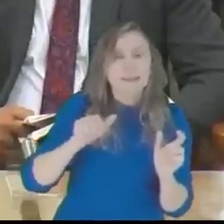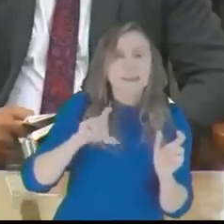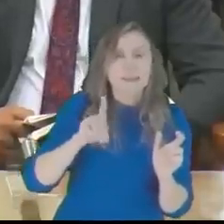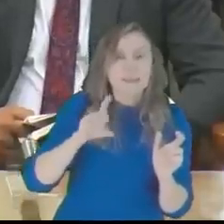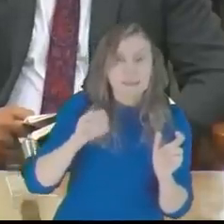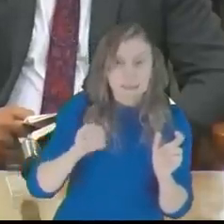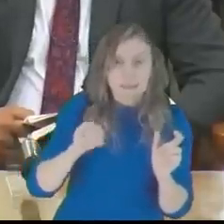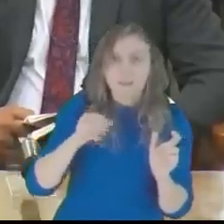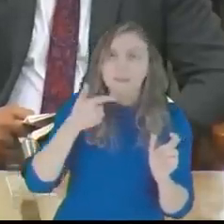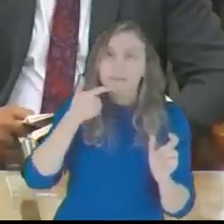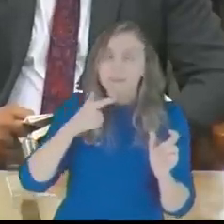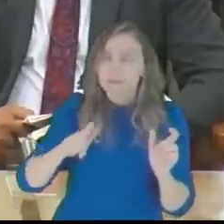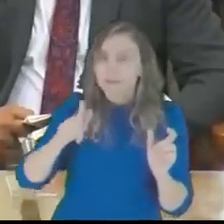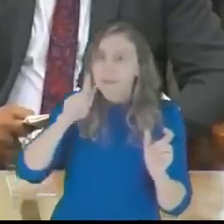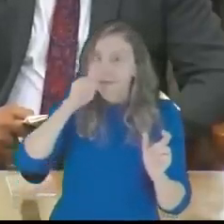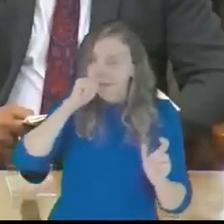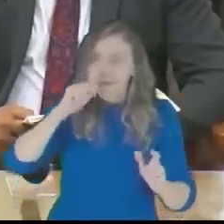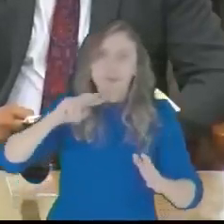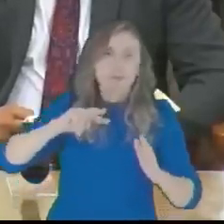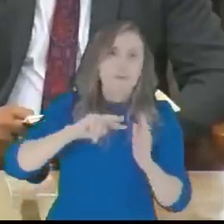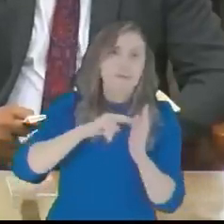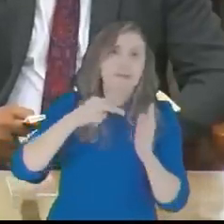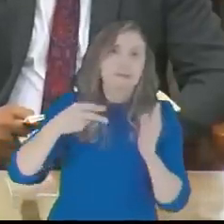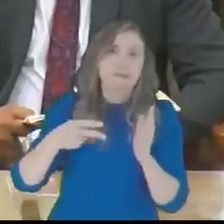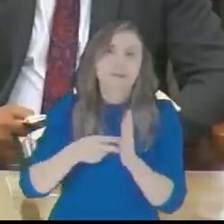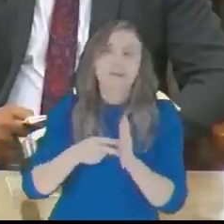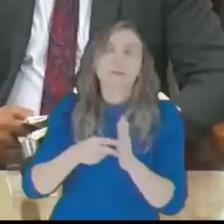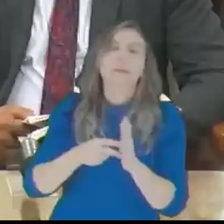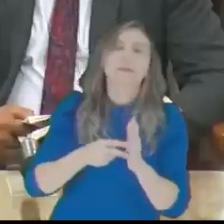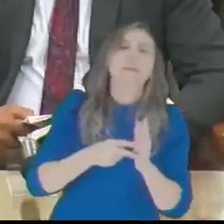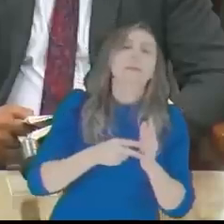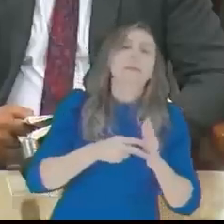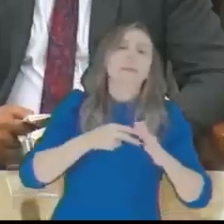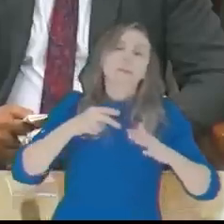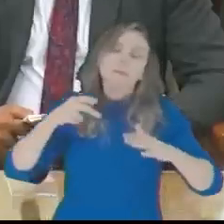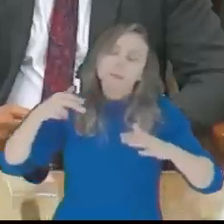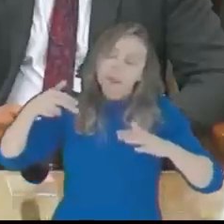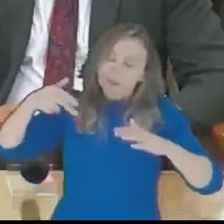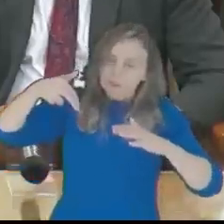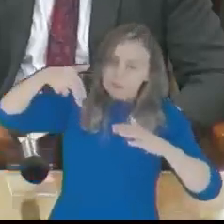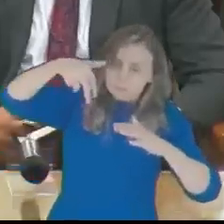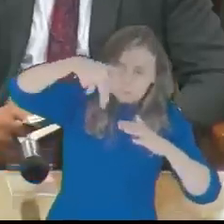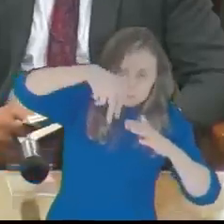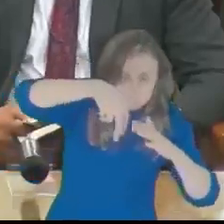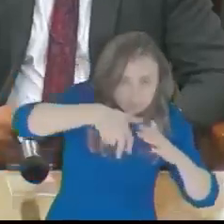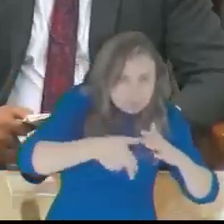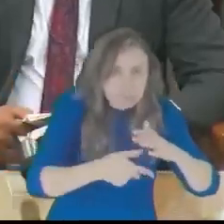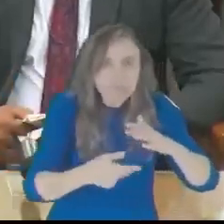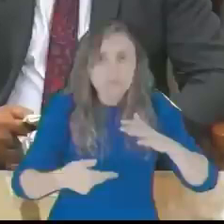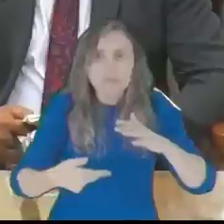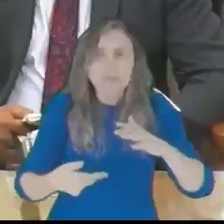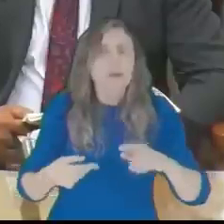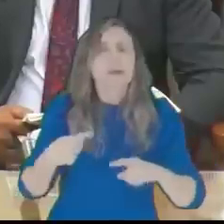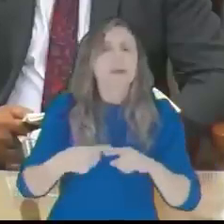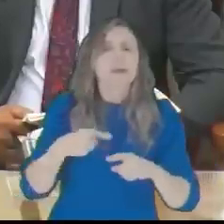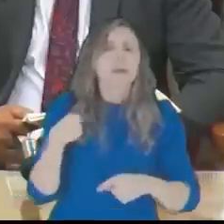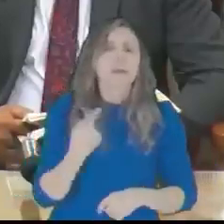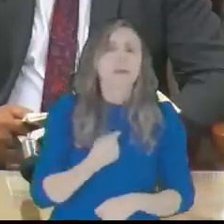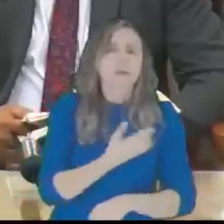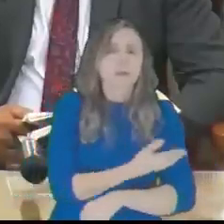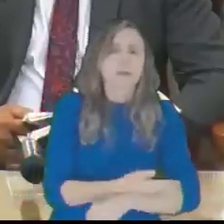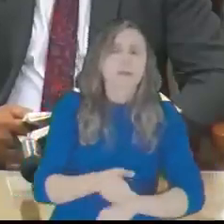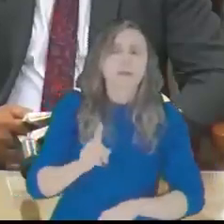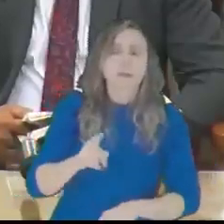baptismo, significa imergidos. Por que é que nós não batizamos derramando água na cabeça? Por que é que nós